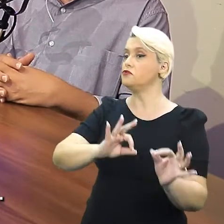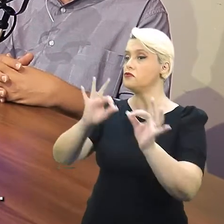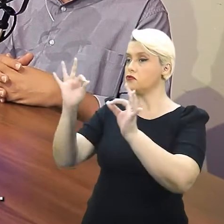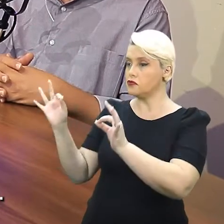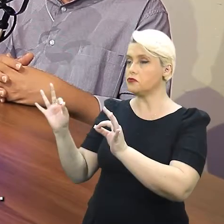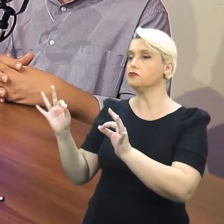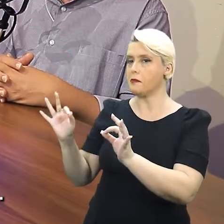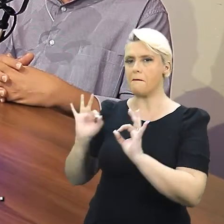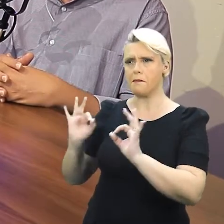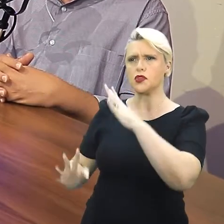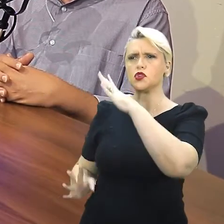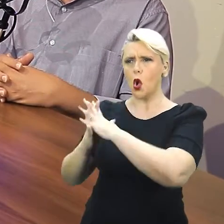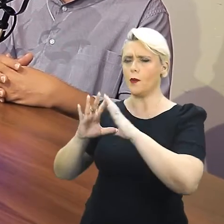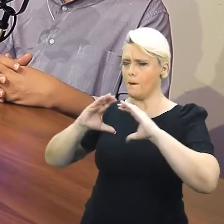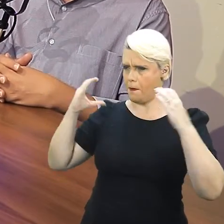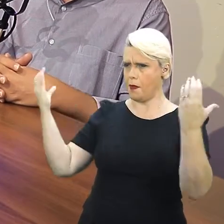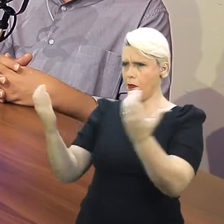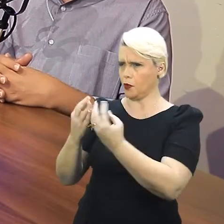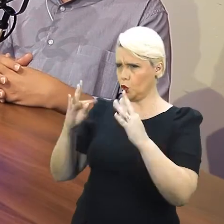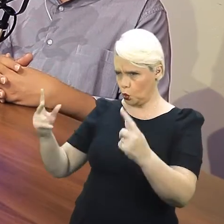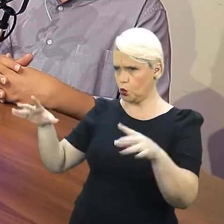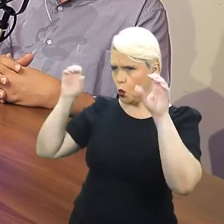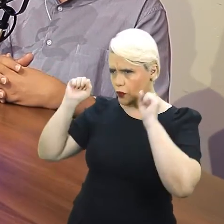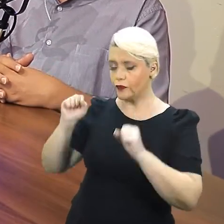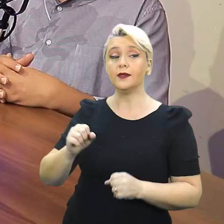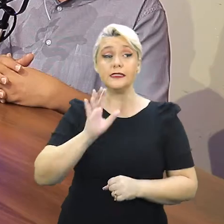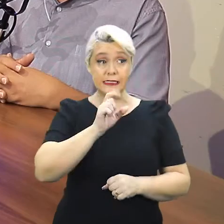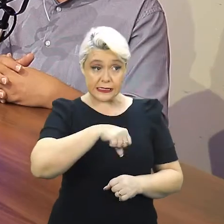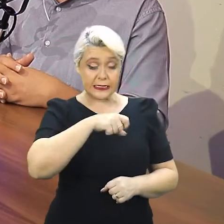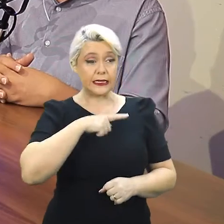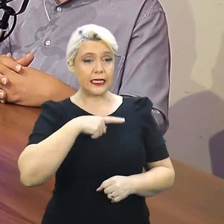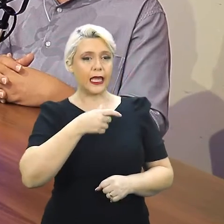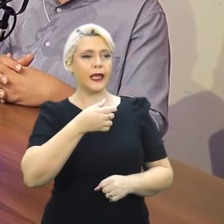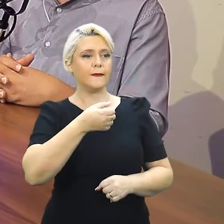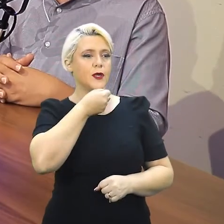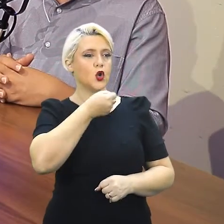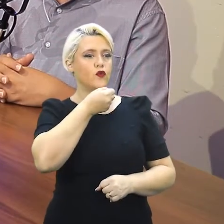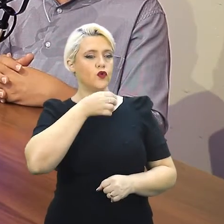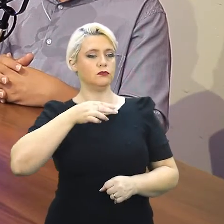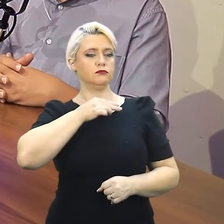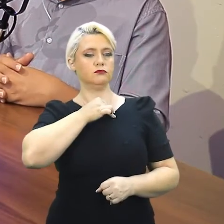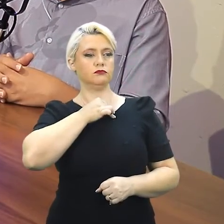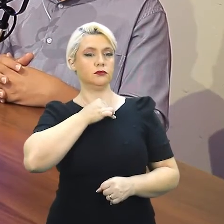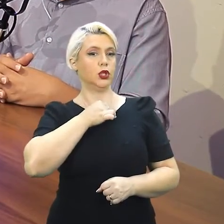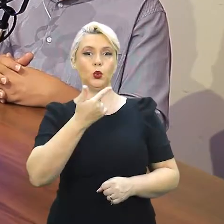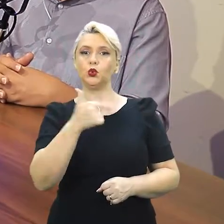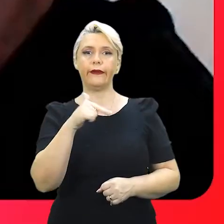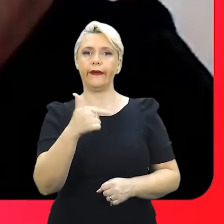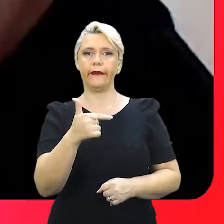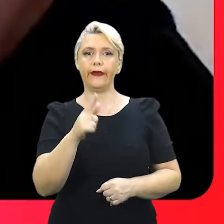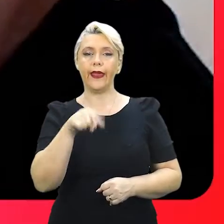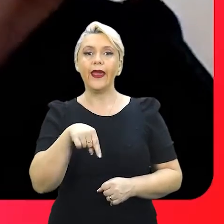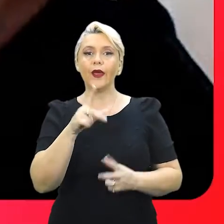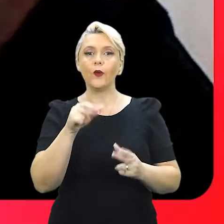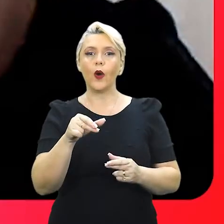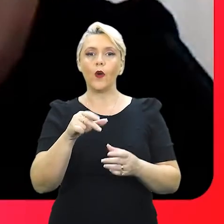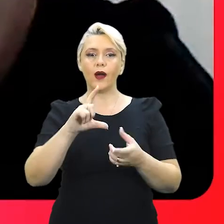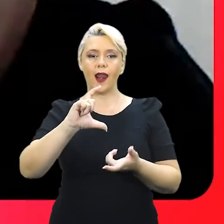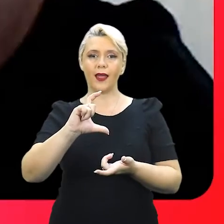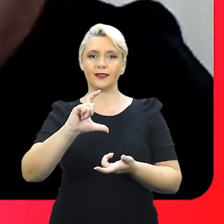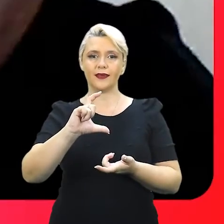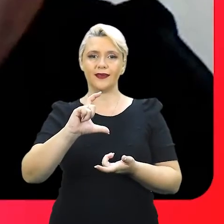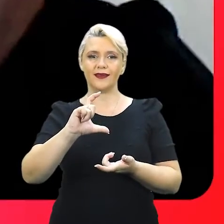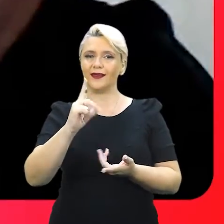fechada. O o estádio todo microfone sem ouvindo. fio, o microfone sem fio nessa época, Antônio, era uma lata, literalmente, uma lata com uma